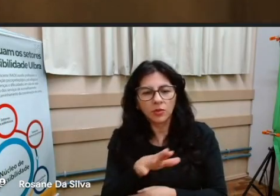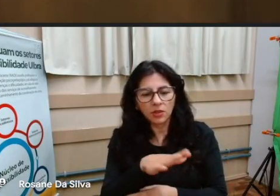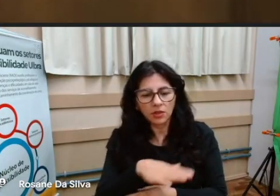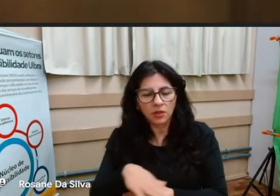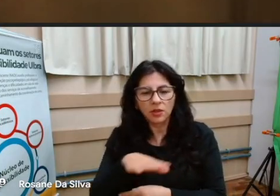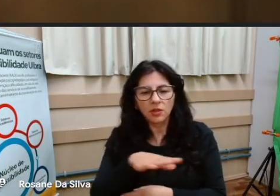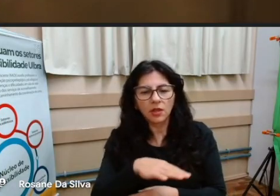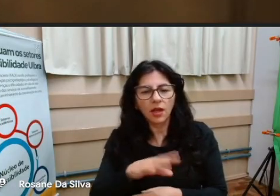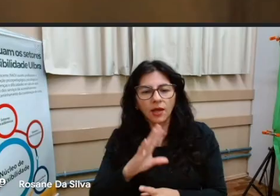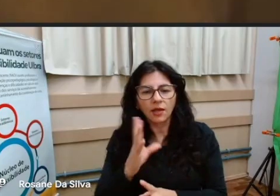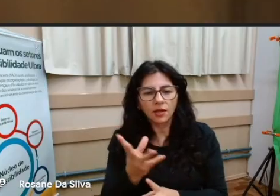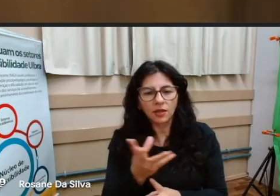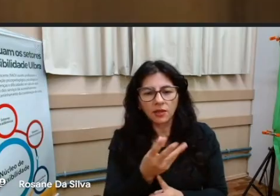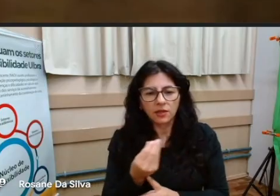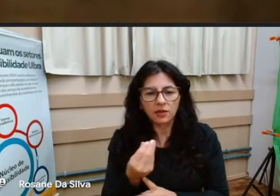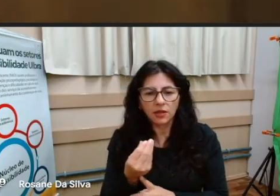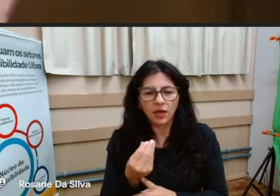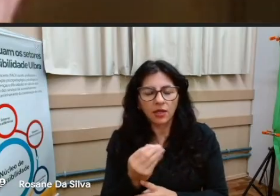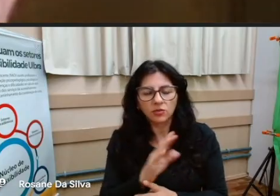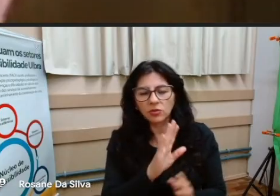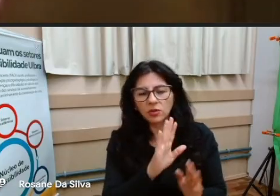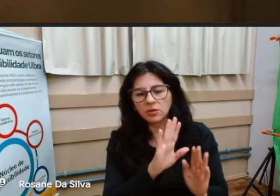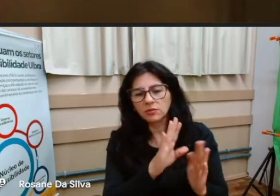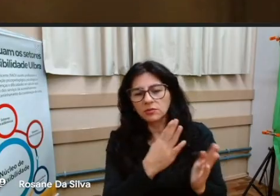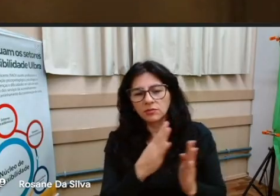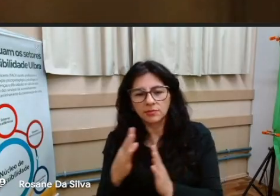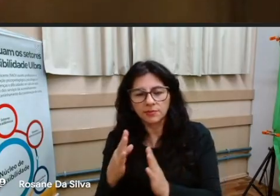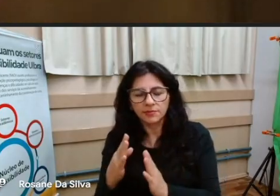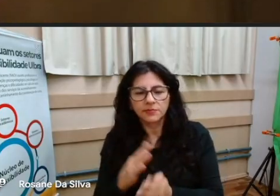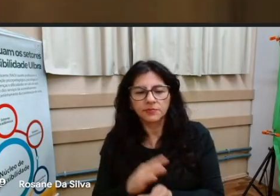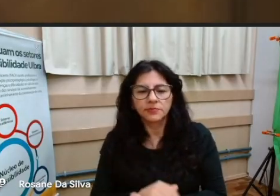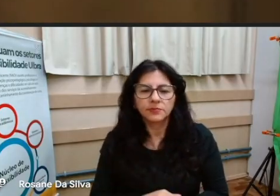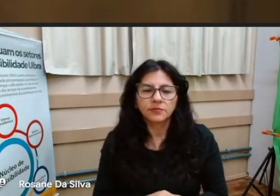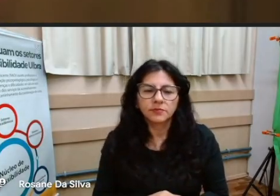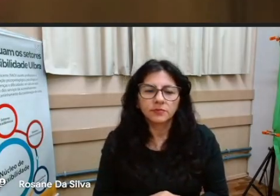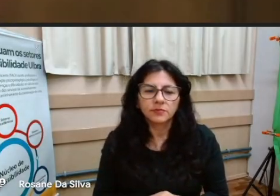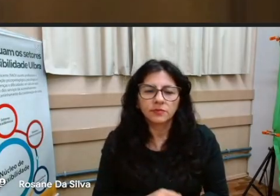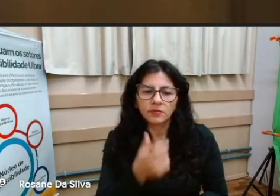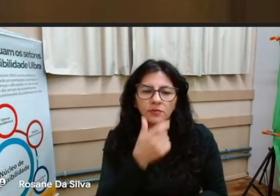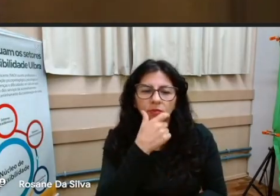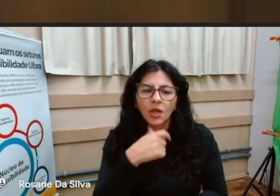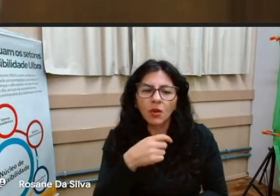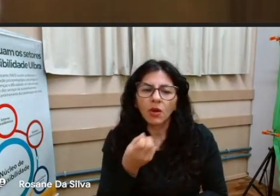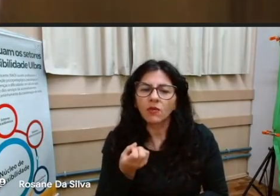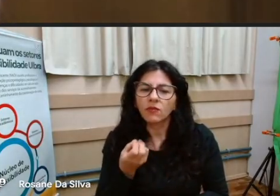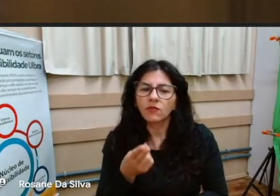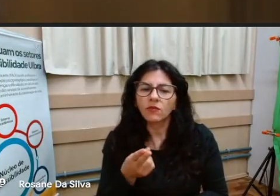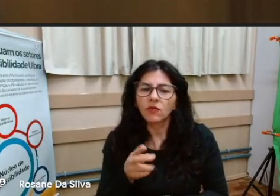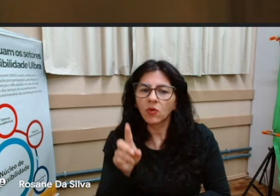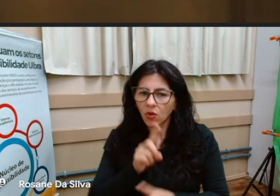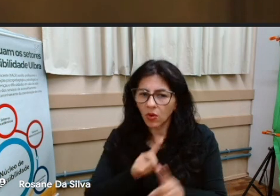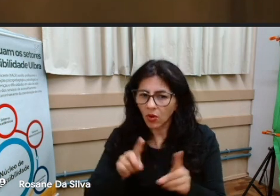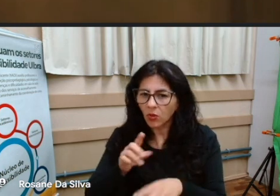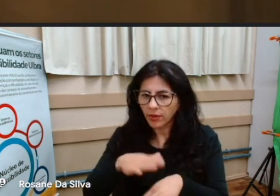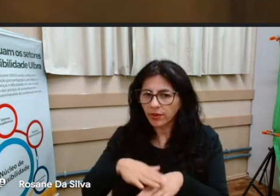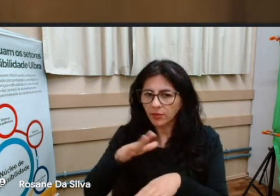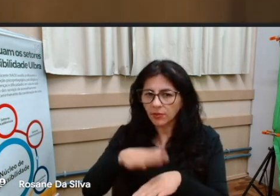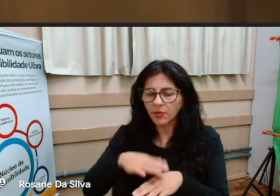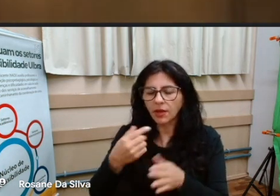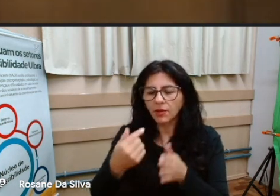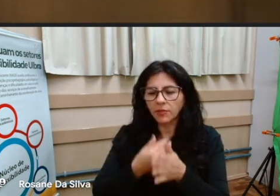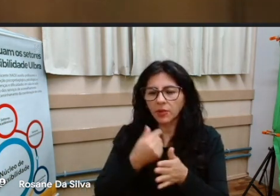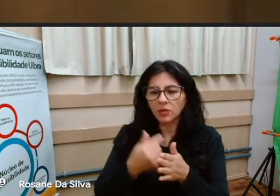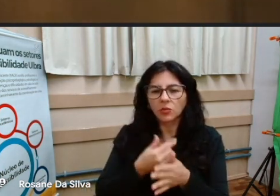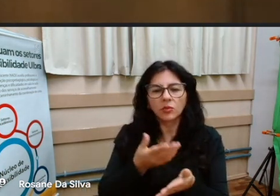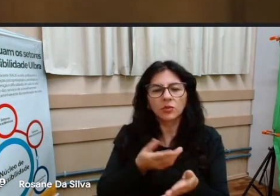os liames liames da arte com a contemporaneidade tá eh eu acho que eu vou alguém tem